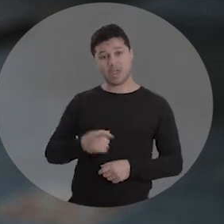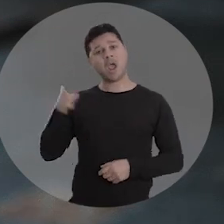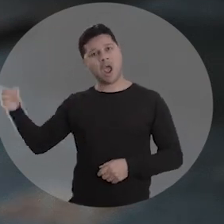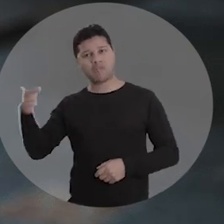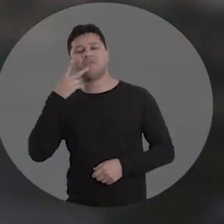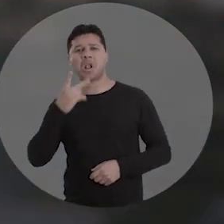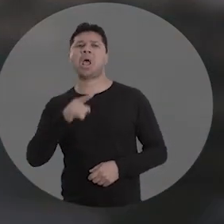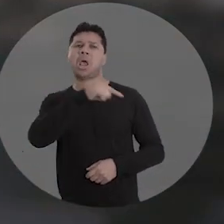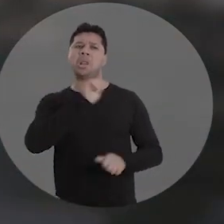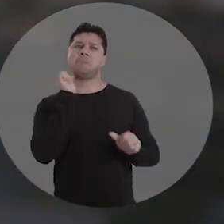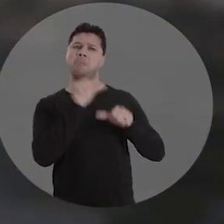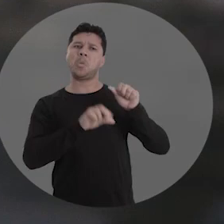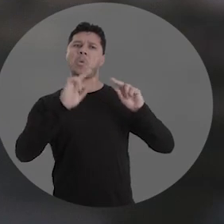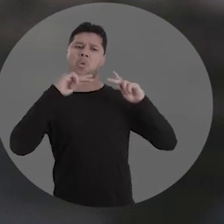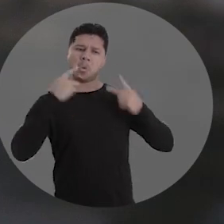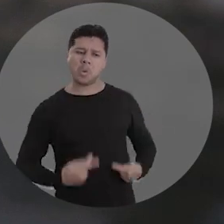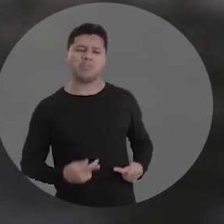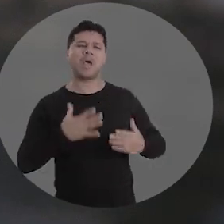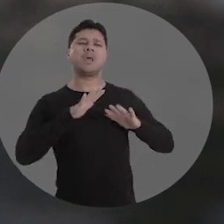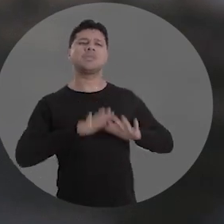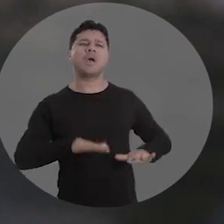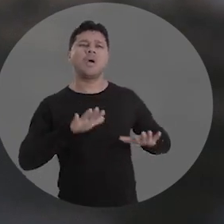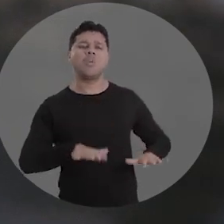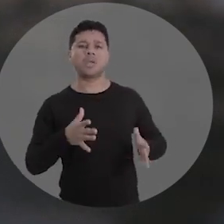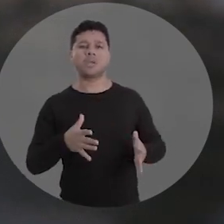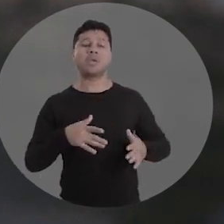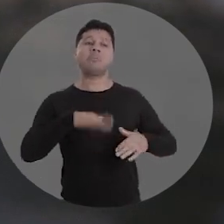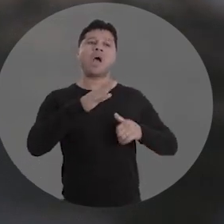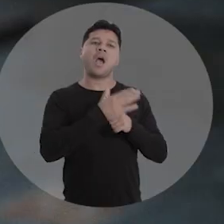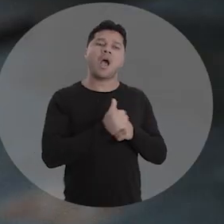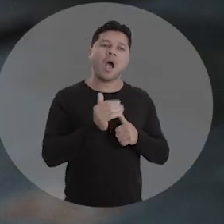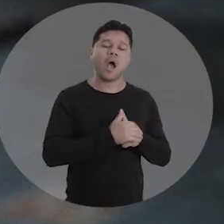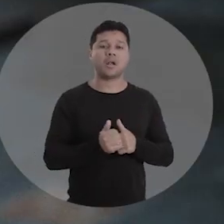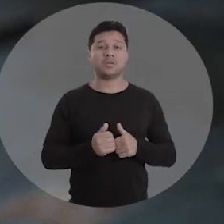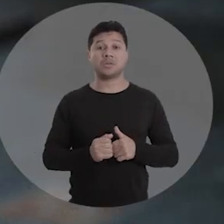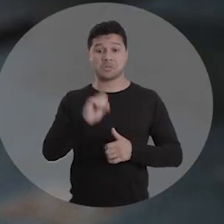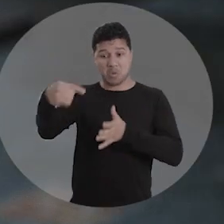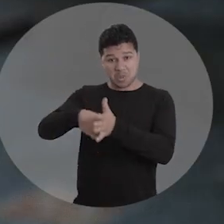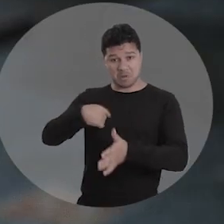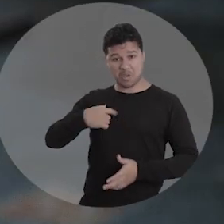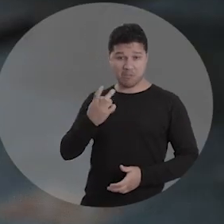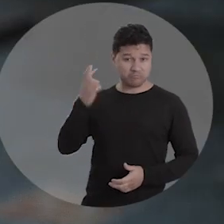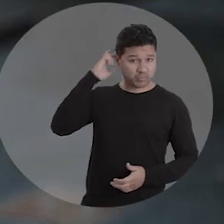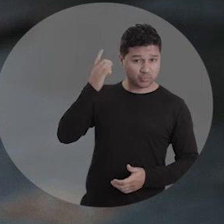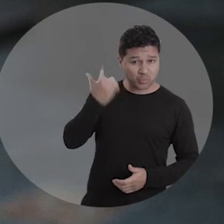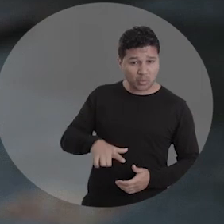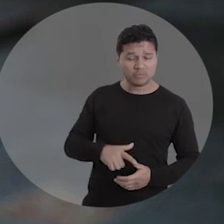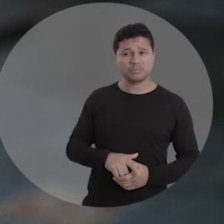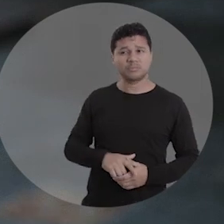ela ressalva ele saltar muito mais um ano mais tranquilo país activo você faria de novo